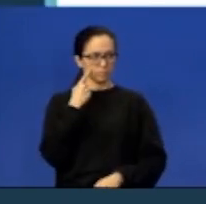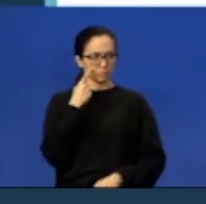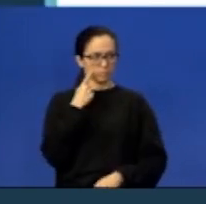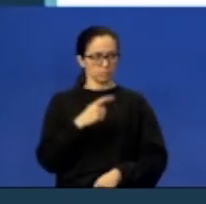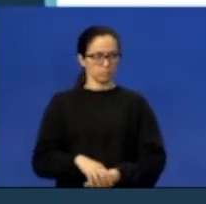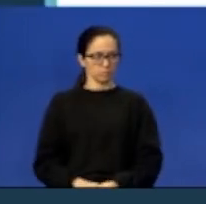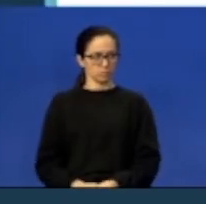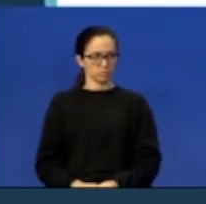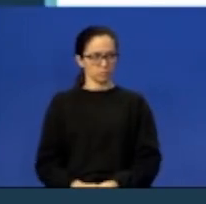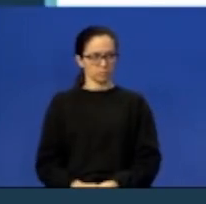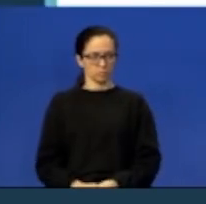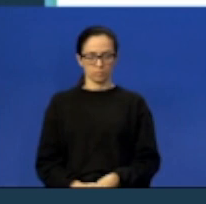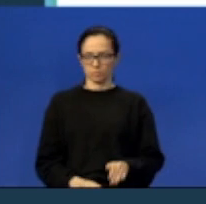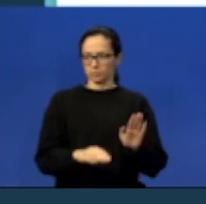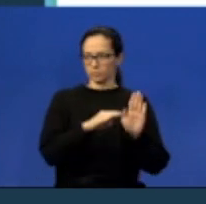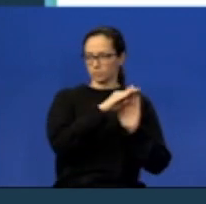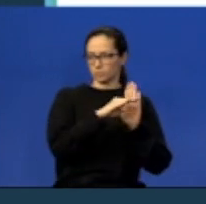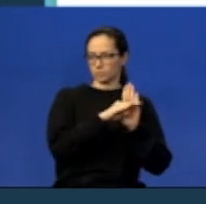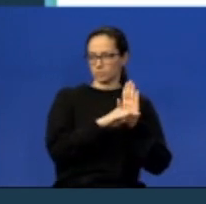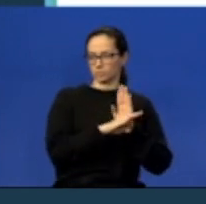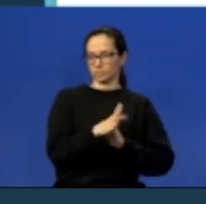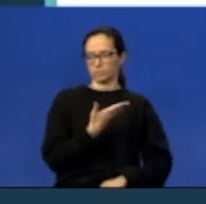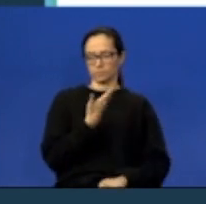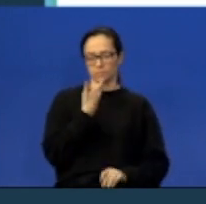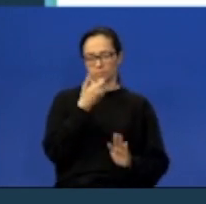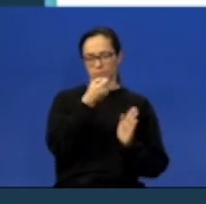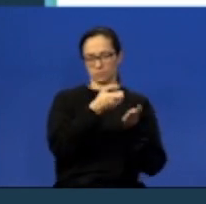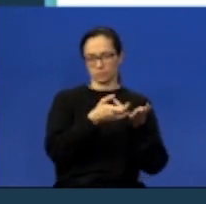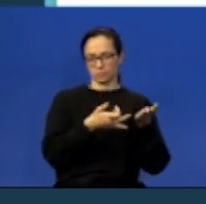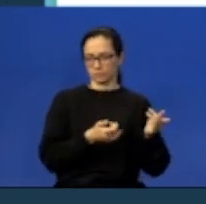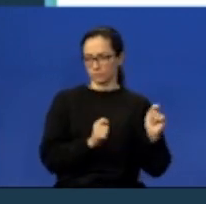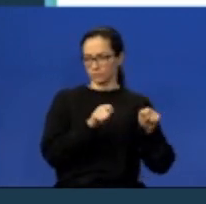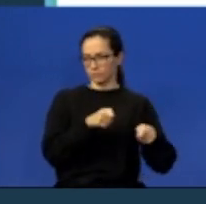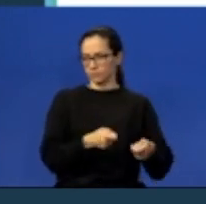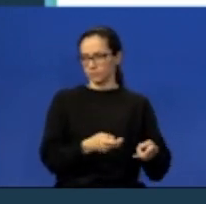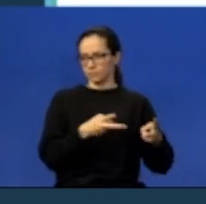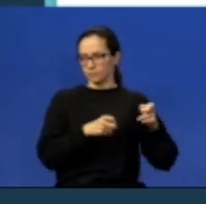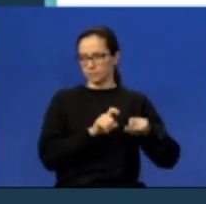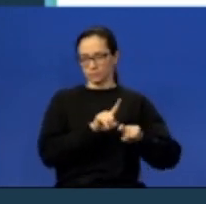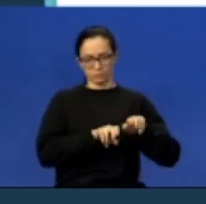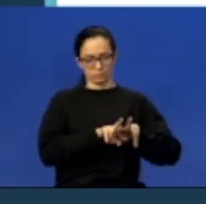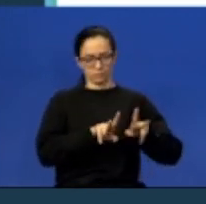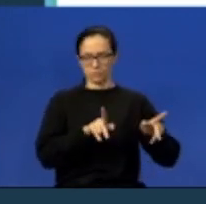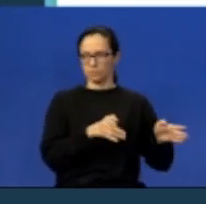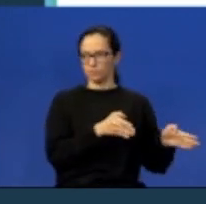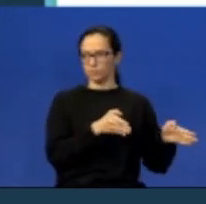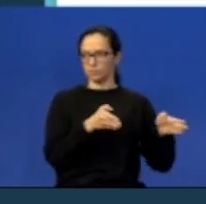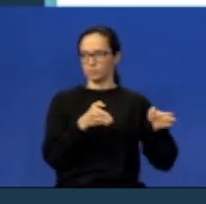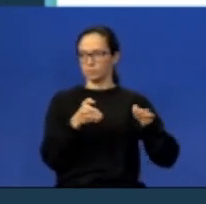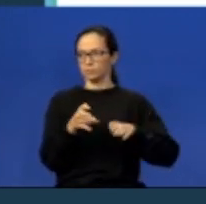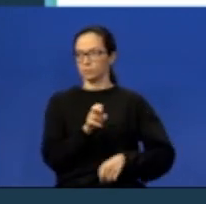sua esquerda, o melhor detalhamento das estruturas, uma aquisição de várias sequências e planos